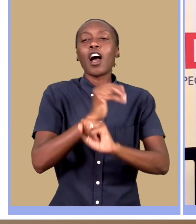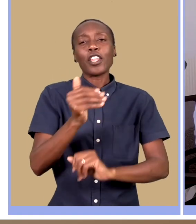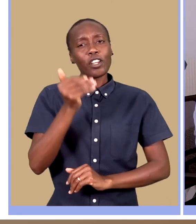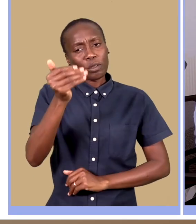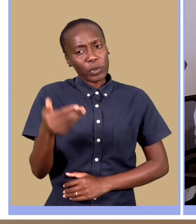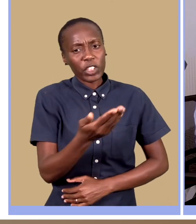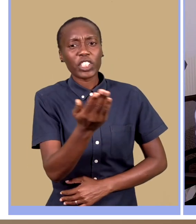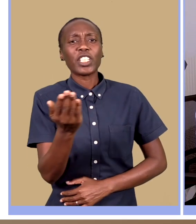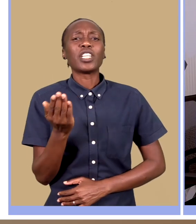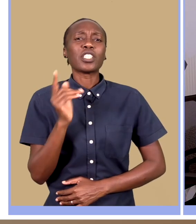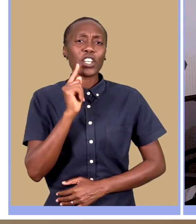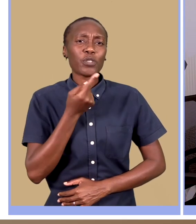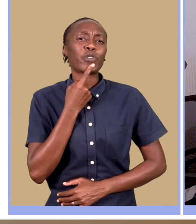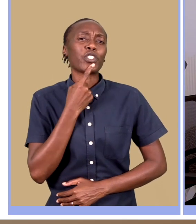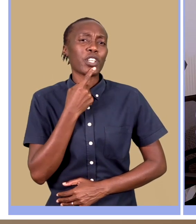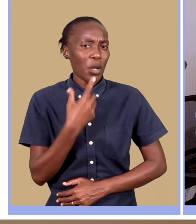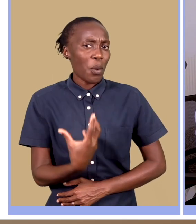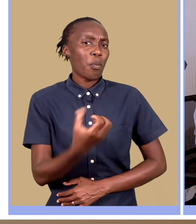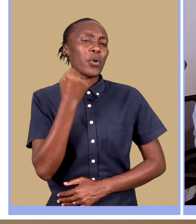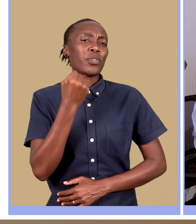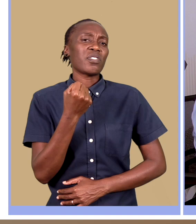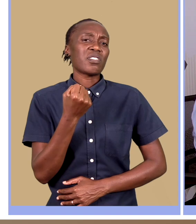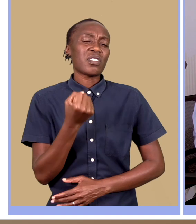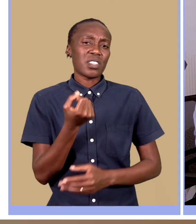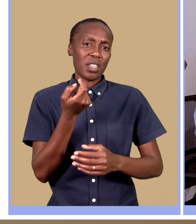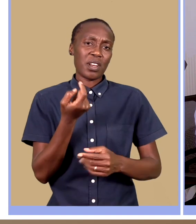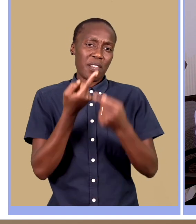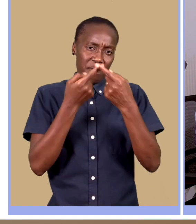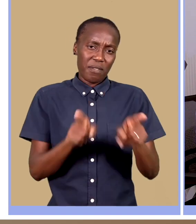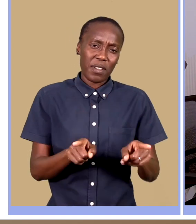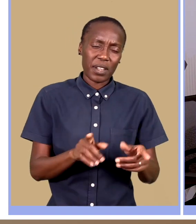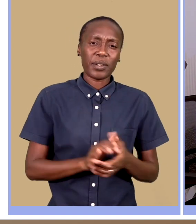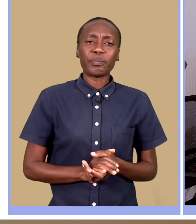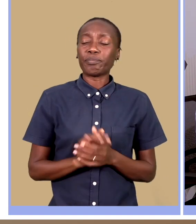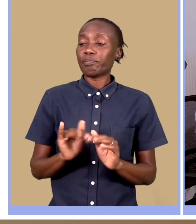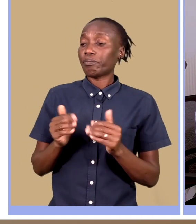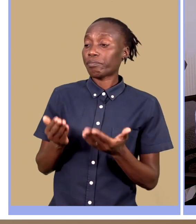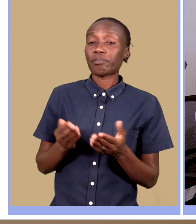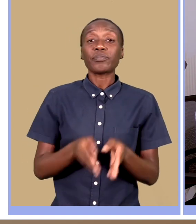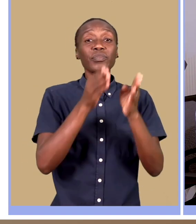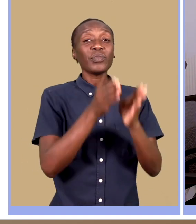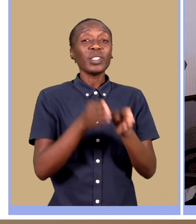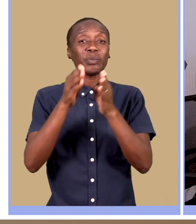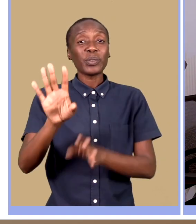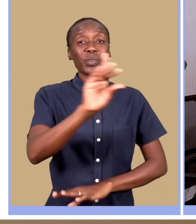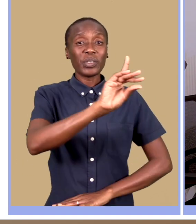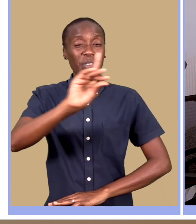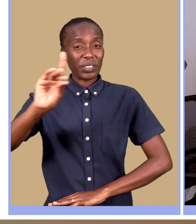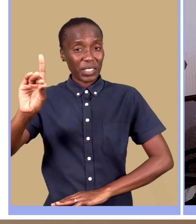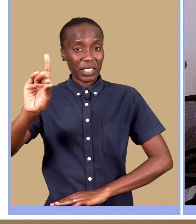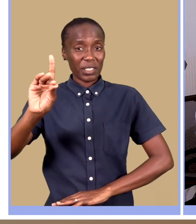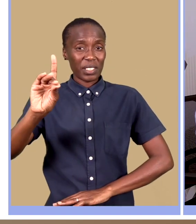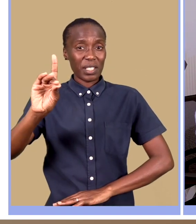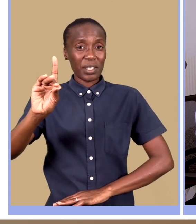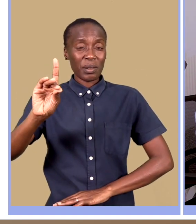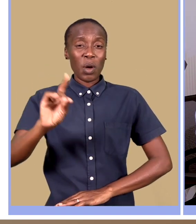diferente. Então, olhar para pessoas com deficiência aí, porque às vezes a maior parte delas pode